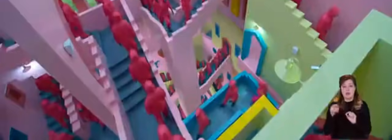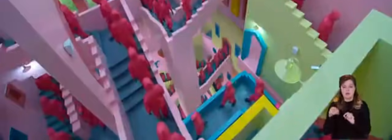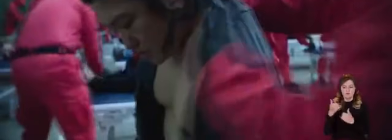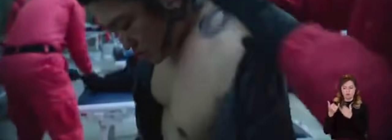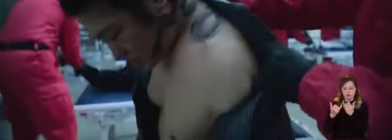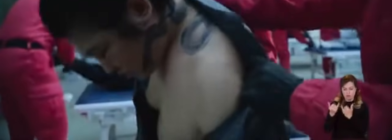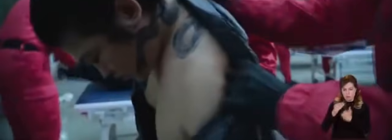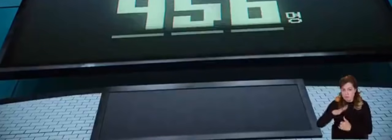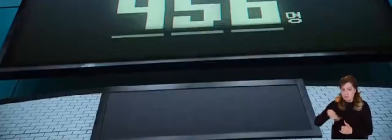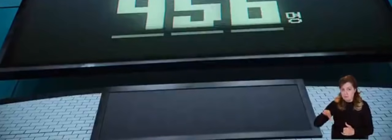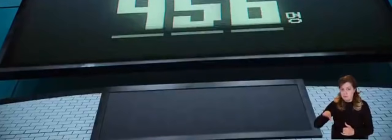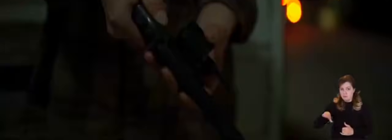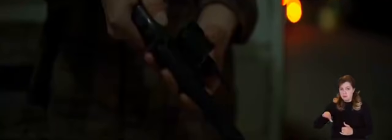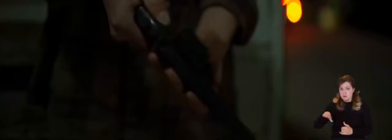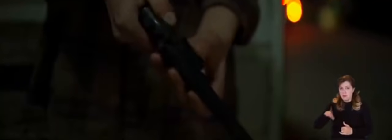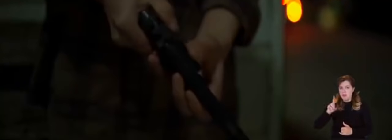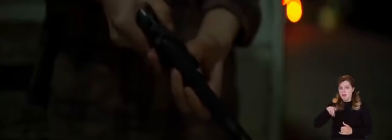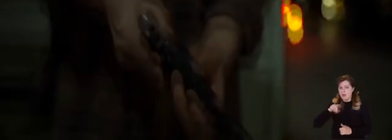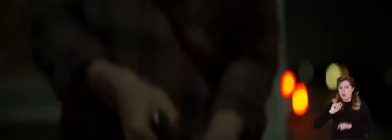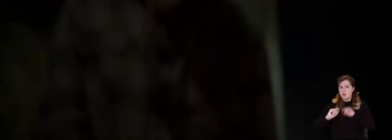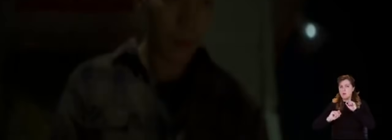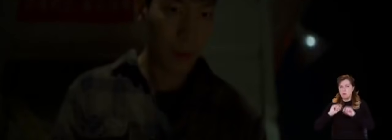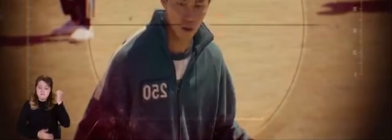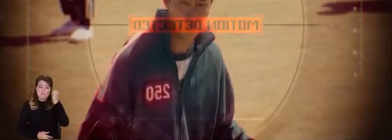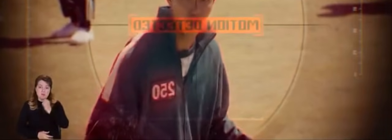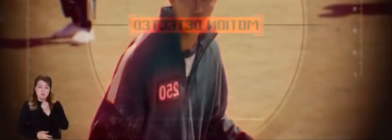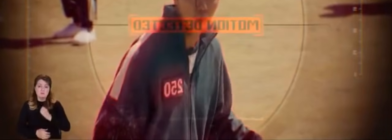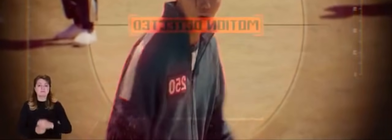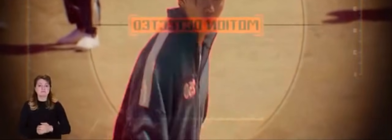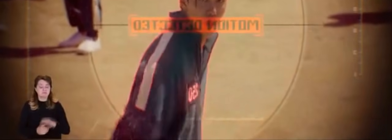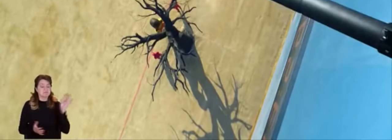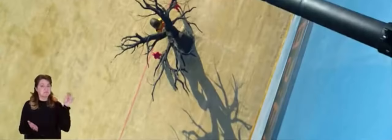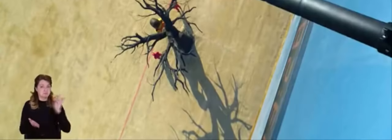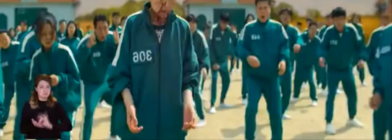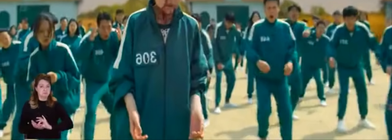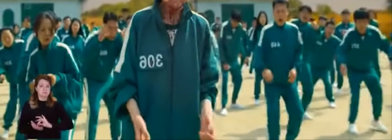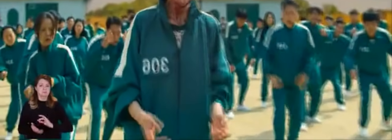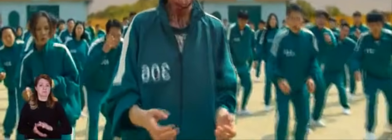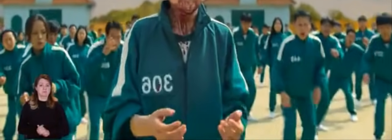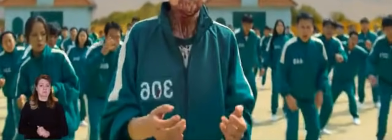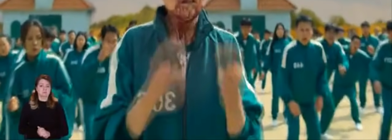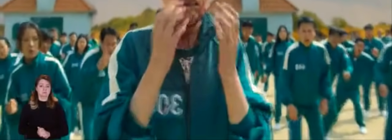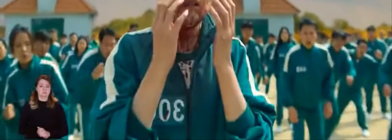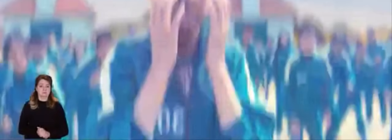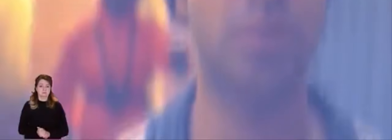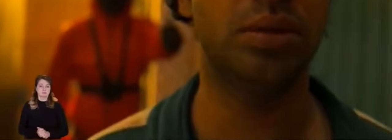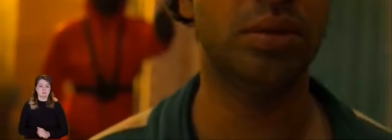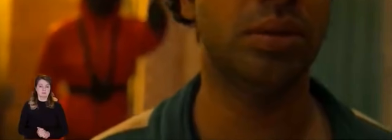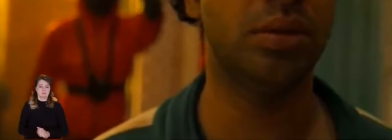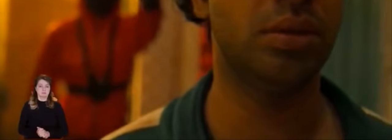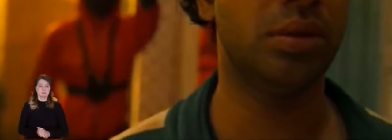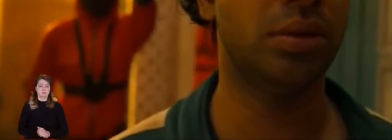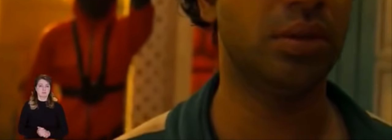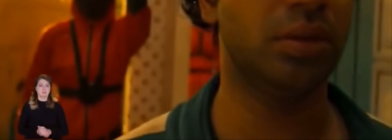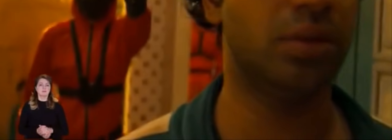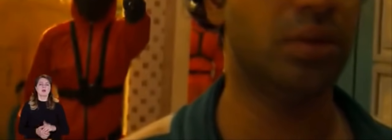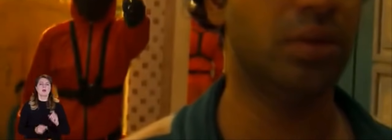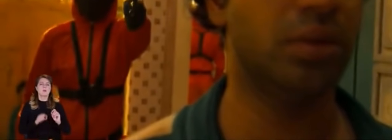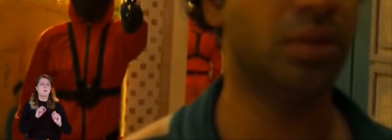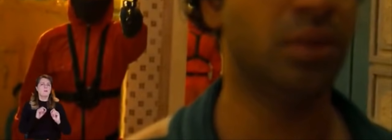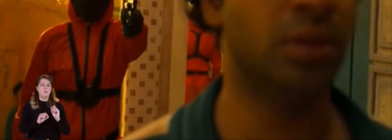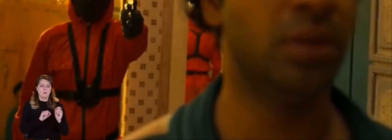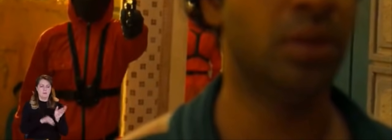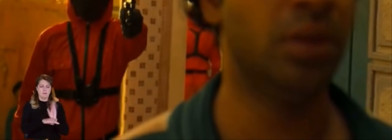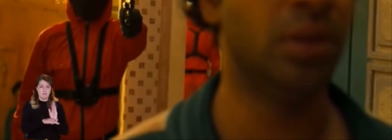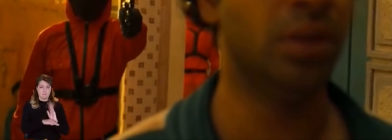infantis viram questão de vida ou morte. E tipo, dane-se! Novamente, Record, pelo amor de Deus. Como